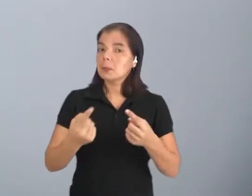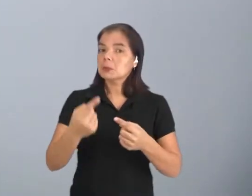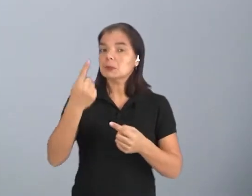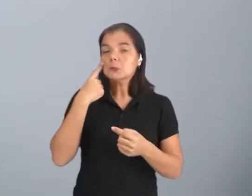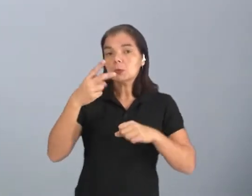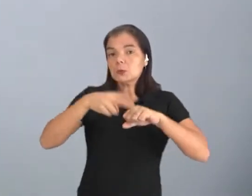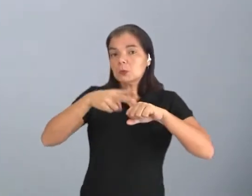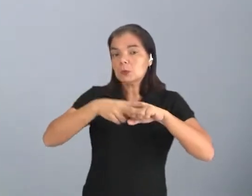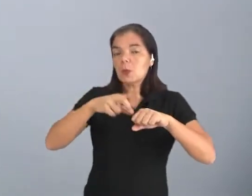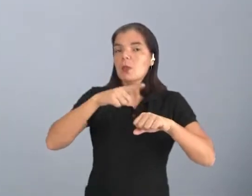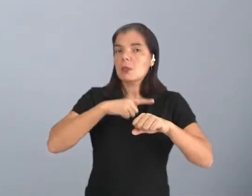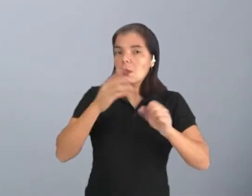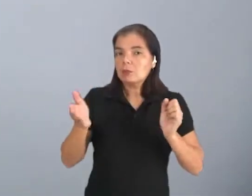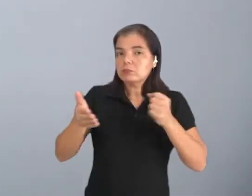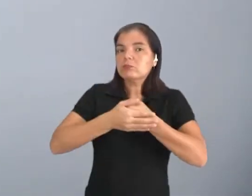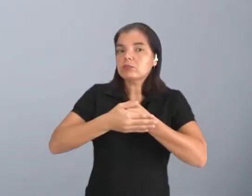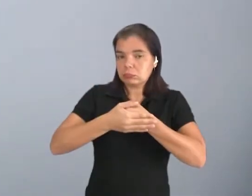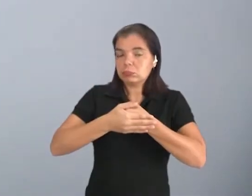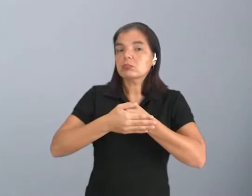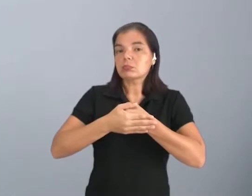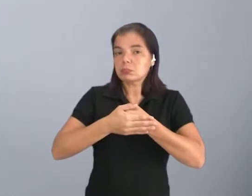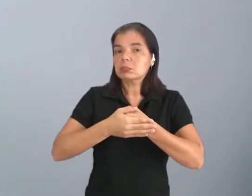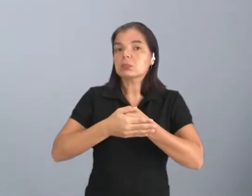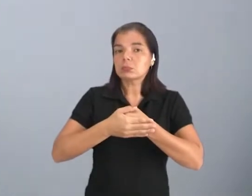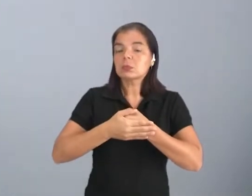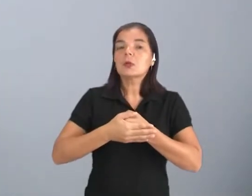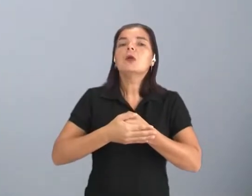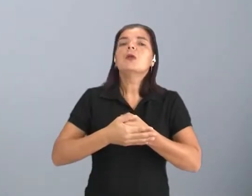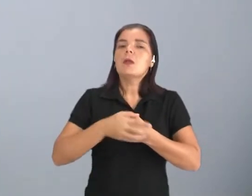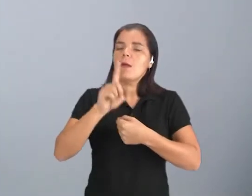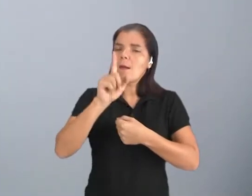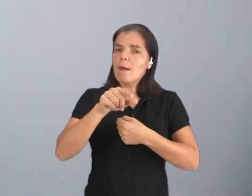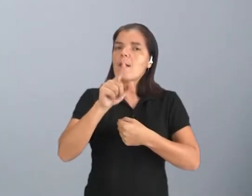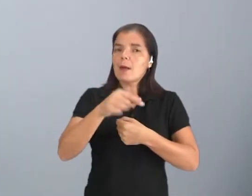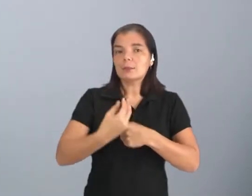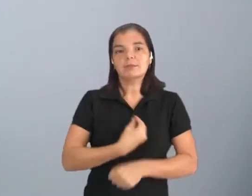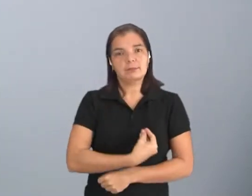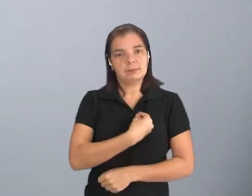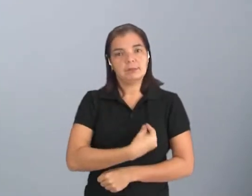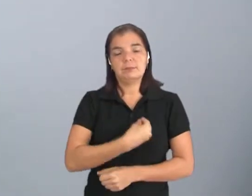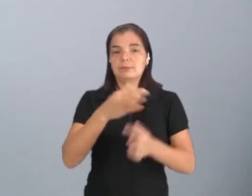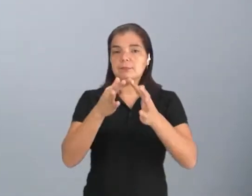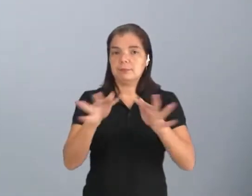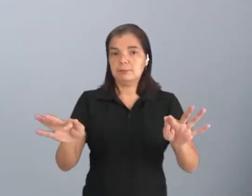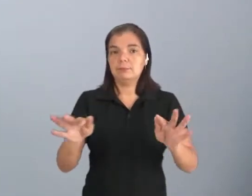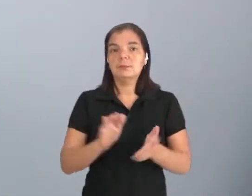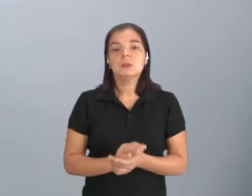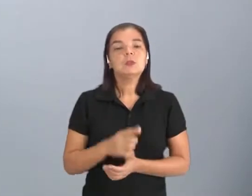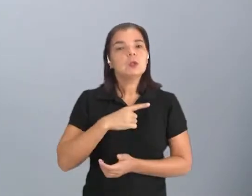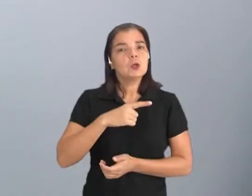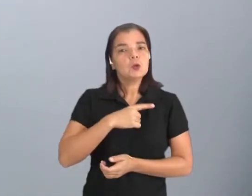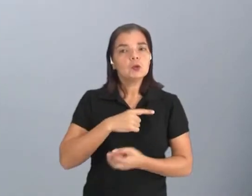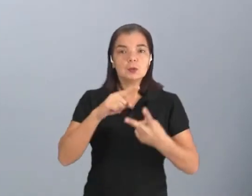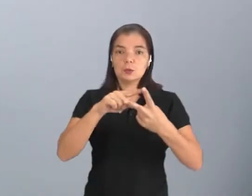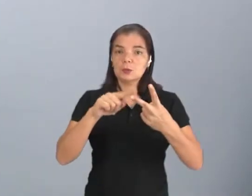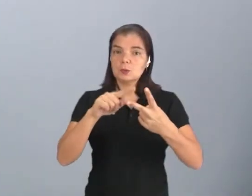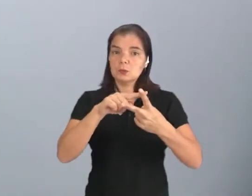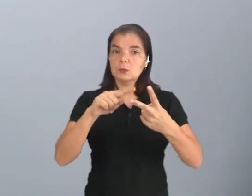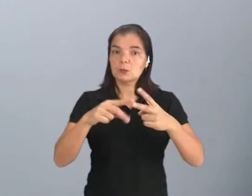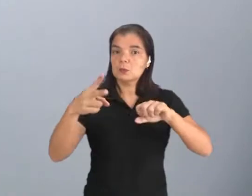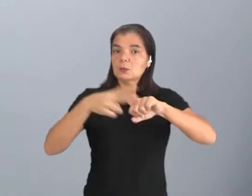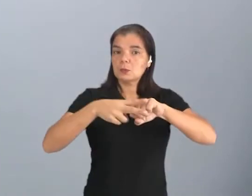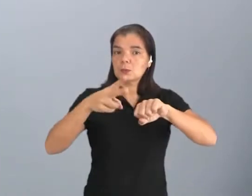o verbo tendo ficado ali subentendido, ele é considerado presente na frase. Então, eu tenho duas